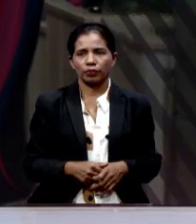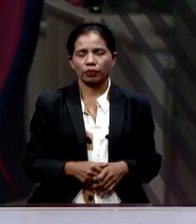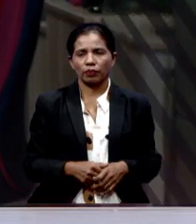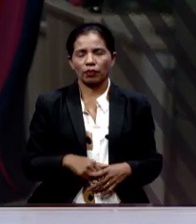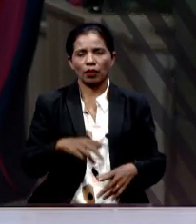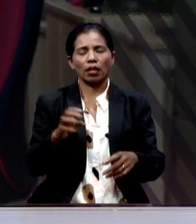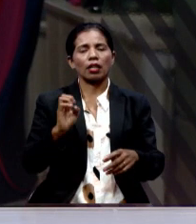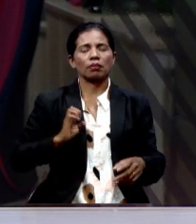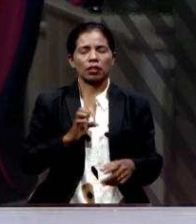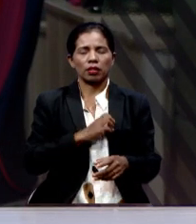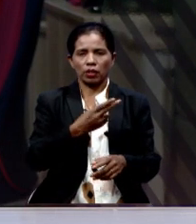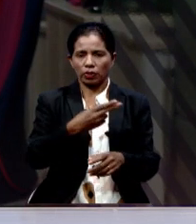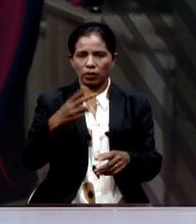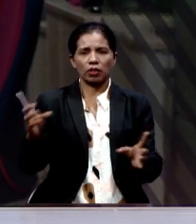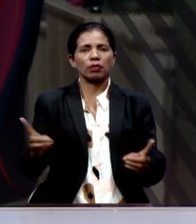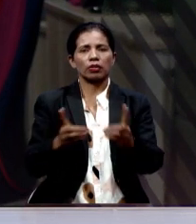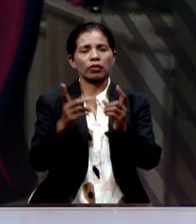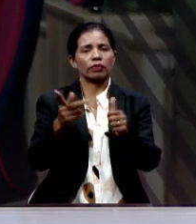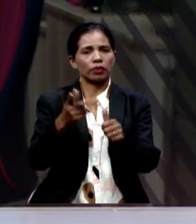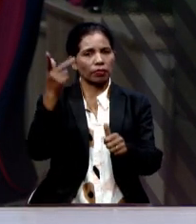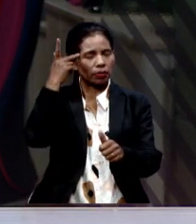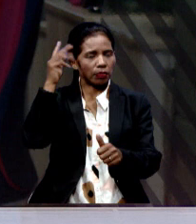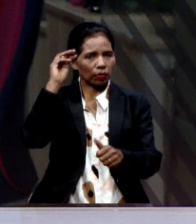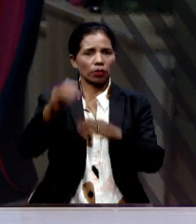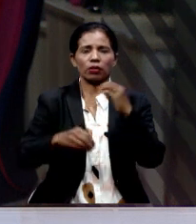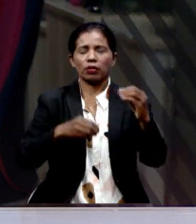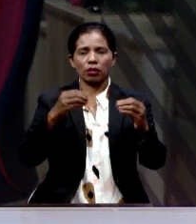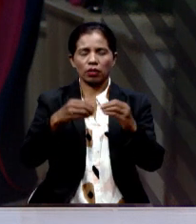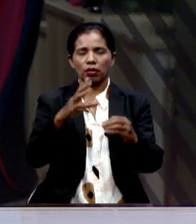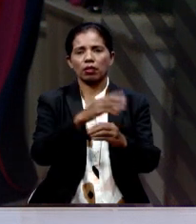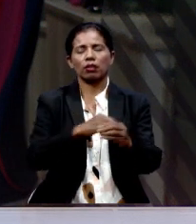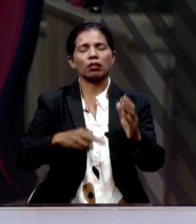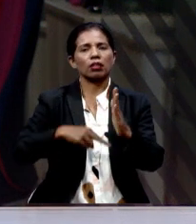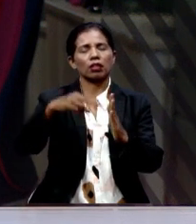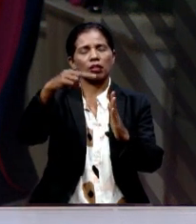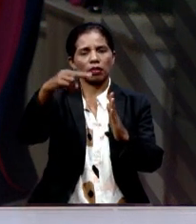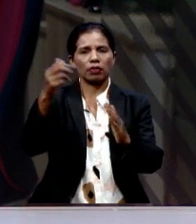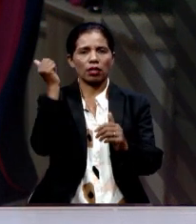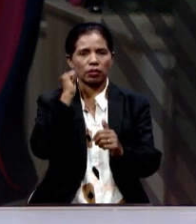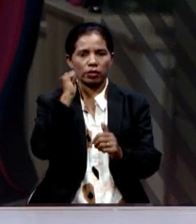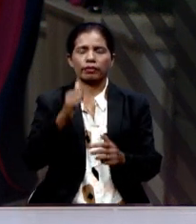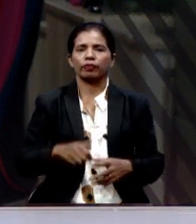Embaixador Indonésia Sorumalu ho Vice-Primeiro-Ministro relaciona ho Conferência Nível Alto ASEAN.